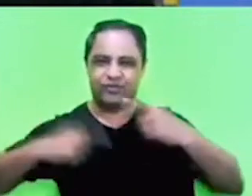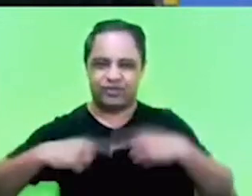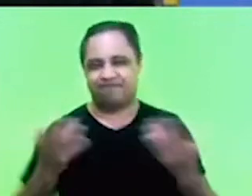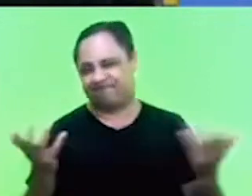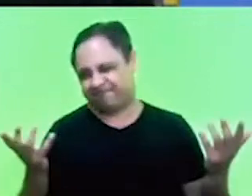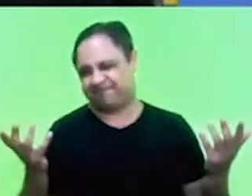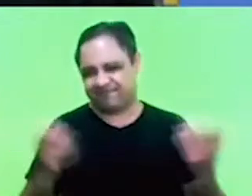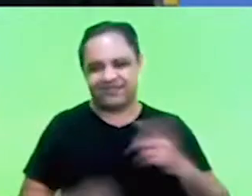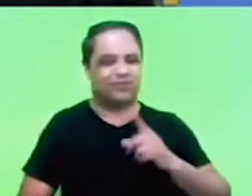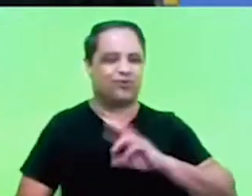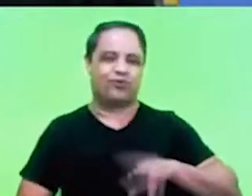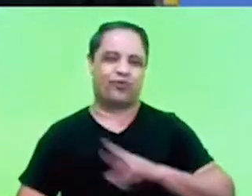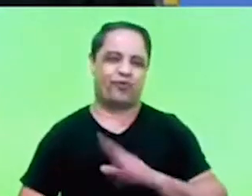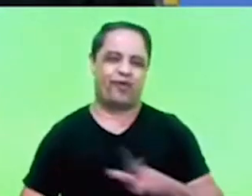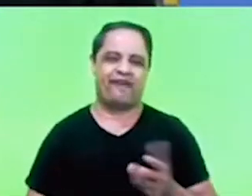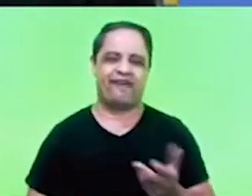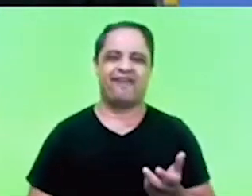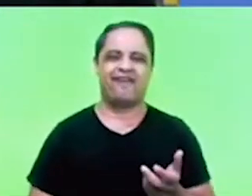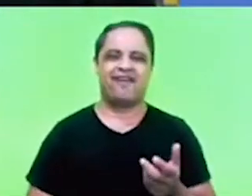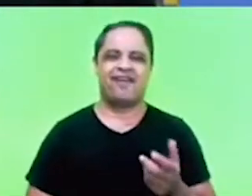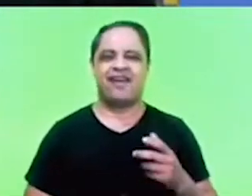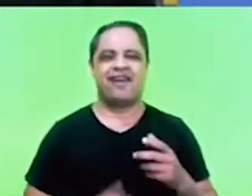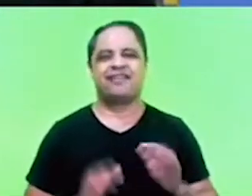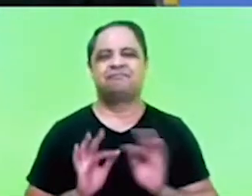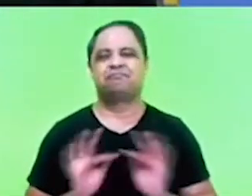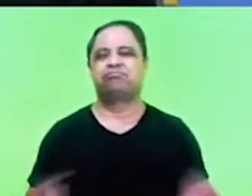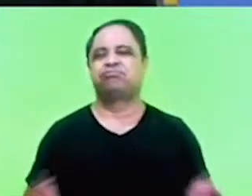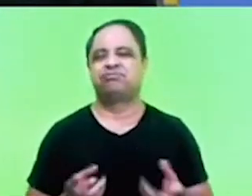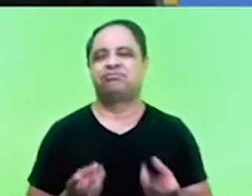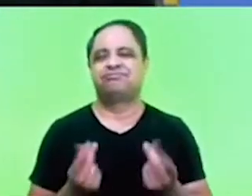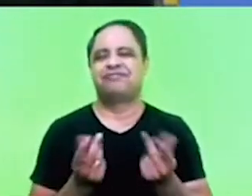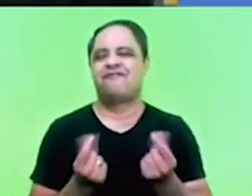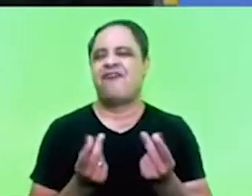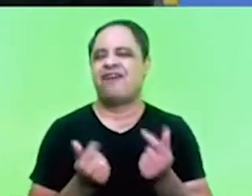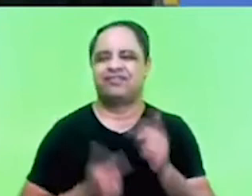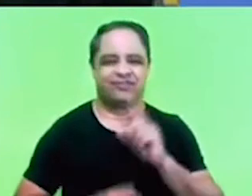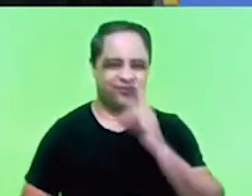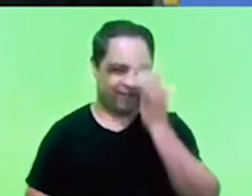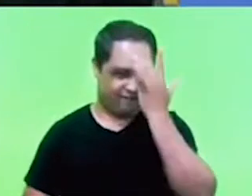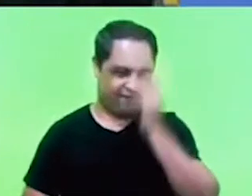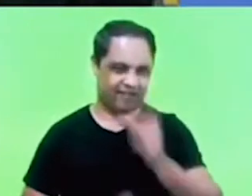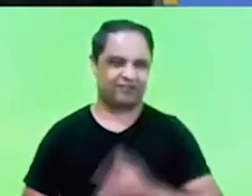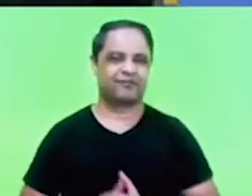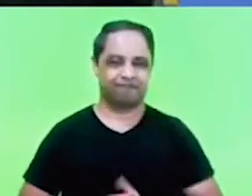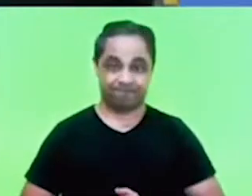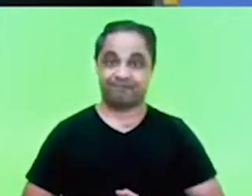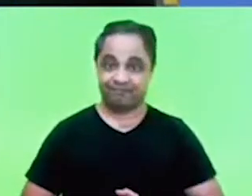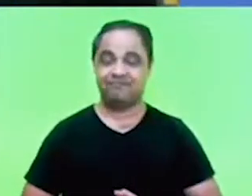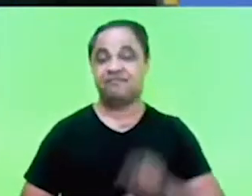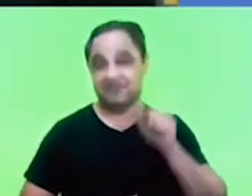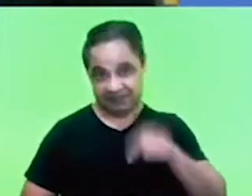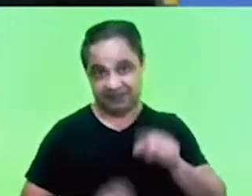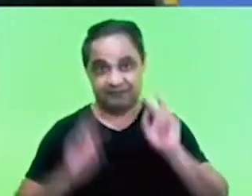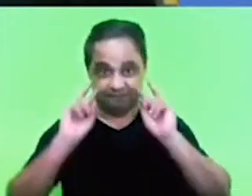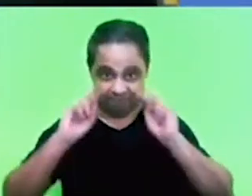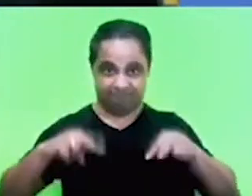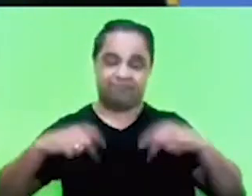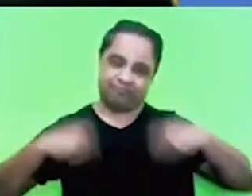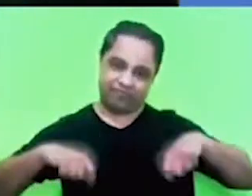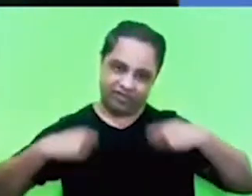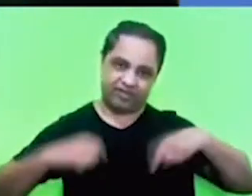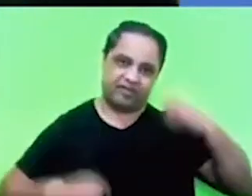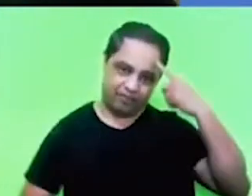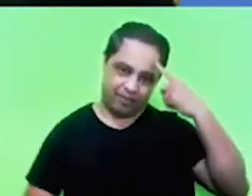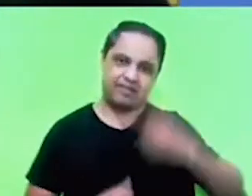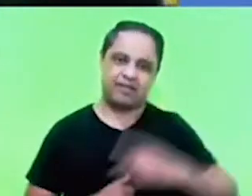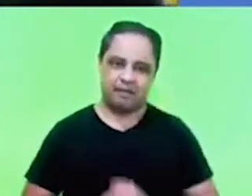nada disso é trivial de ser feito. Verdade. Então, é nessa perspectiva que eu acho que precisa ser pensado